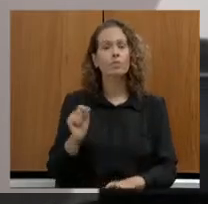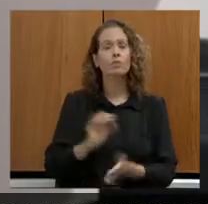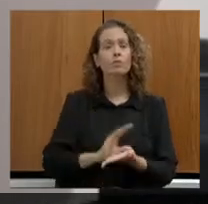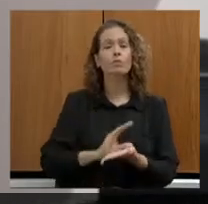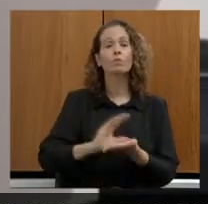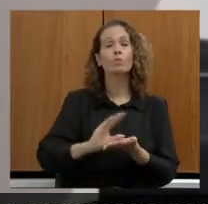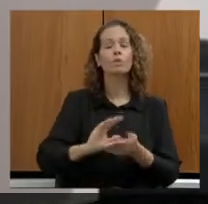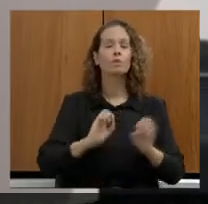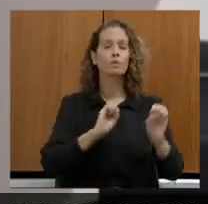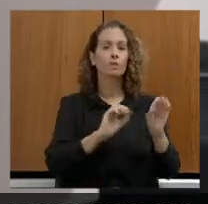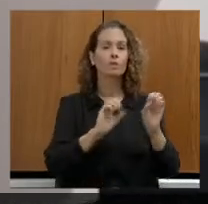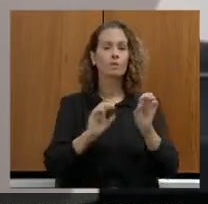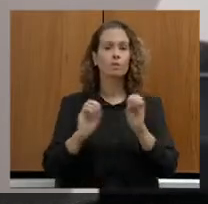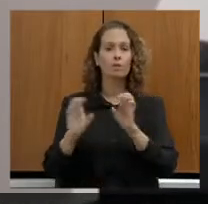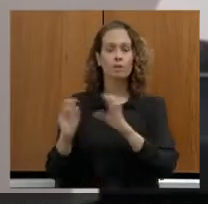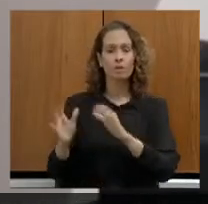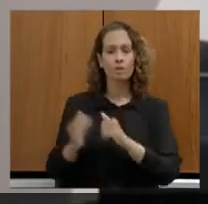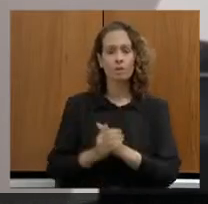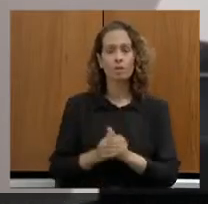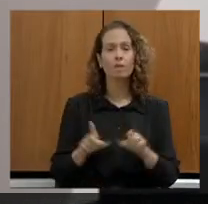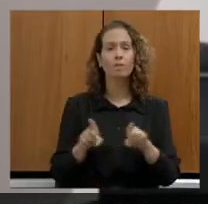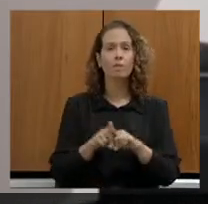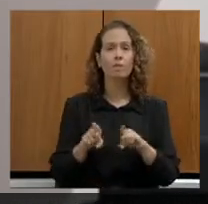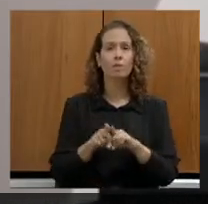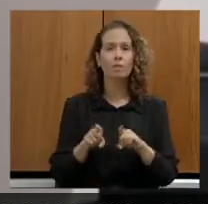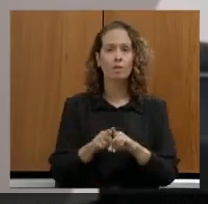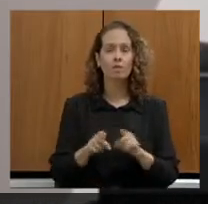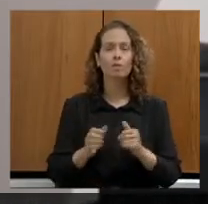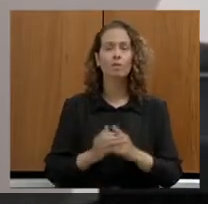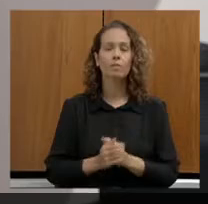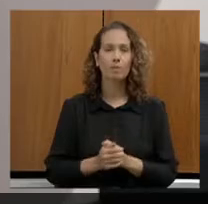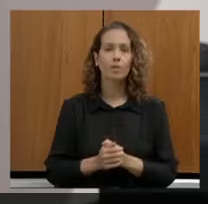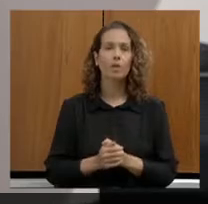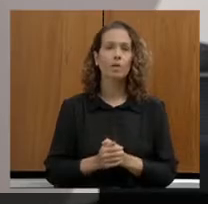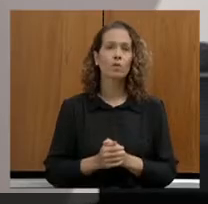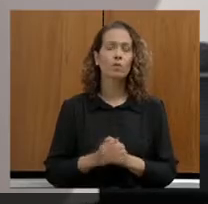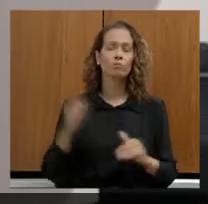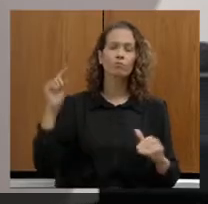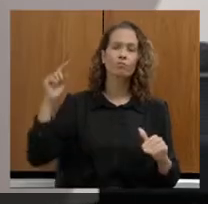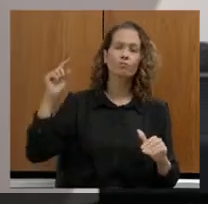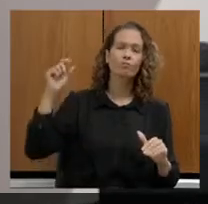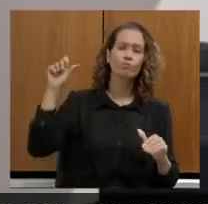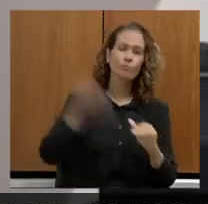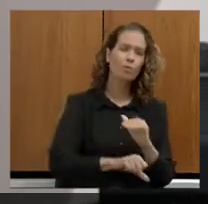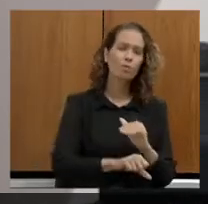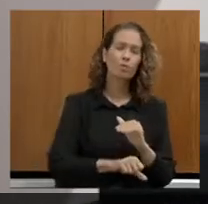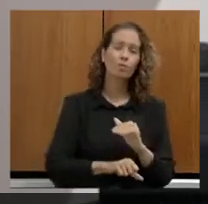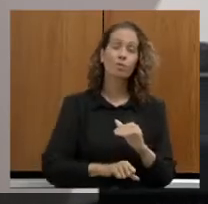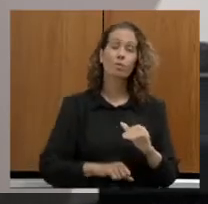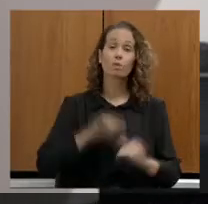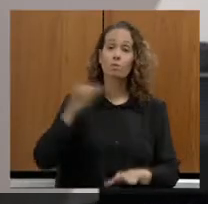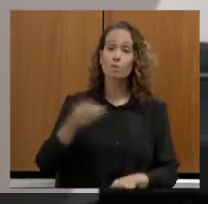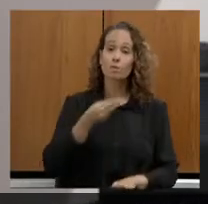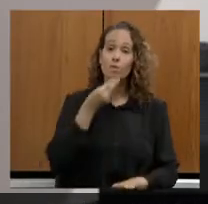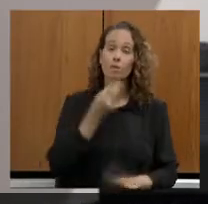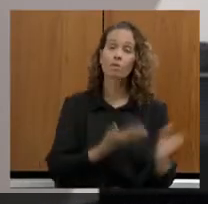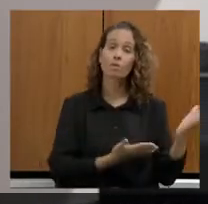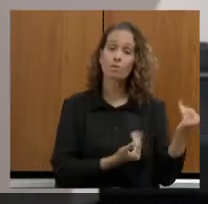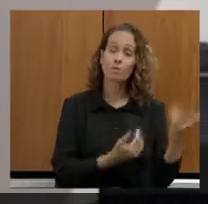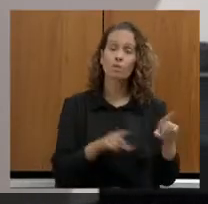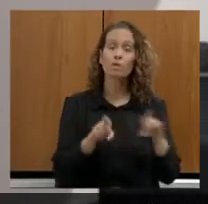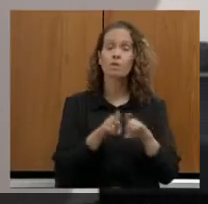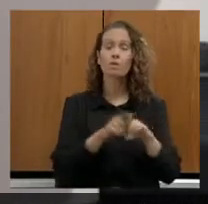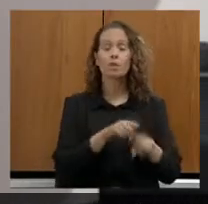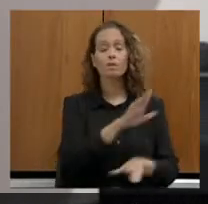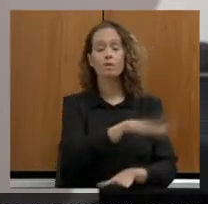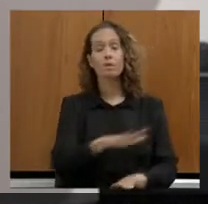investimento em educação EA redução do Abismo do fosso entre as oportunidades de jovens e crianças de